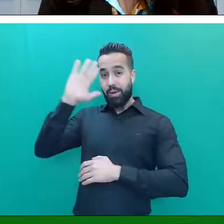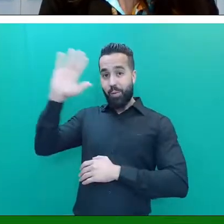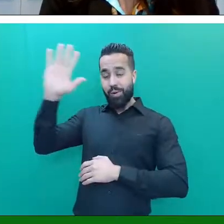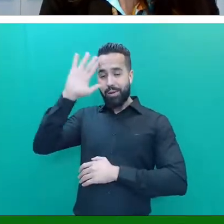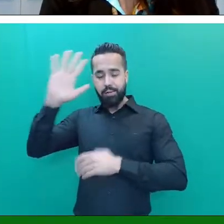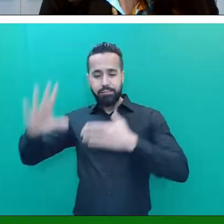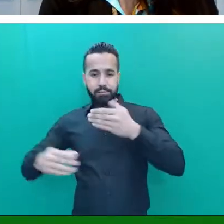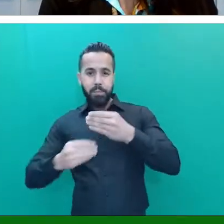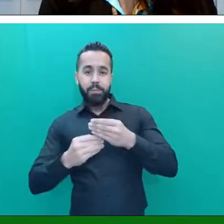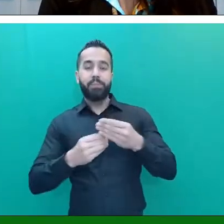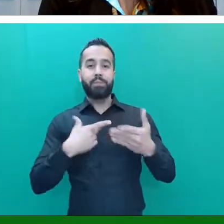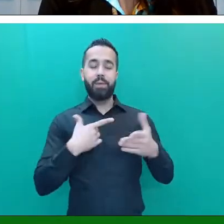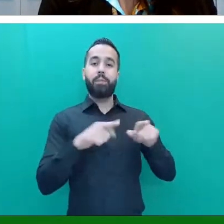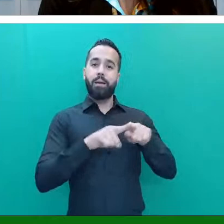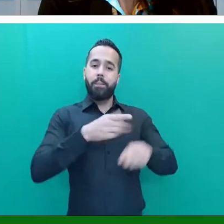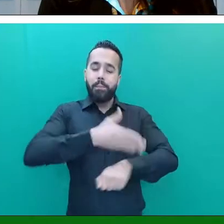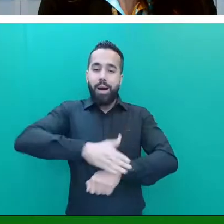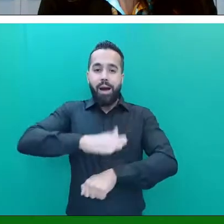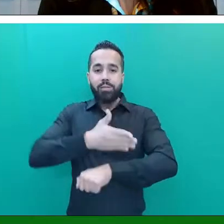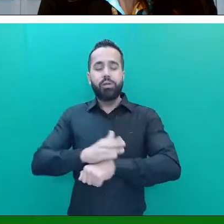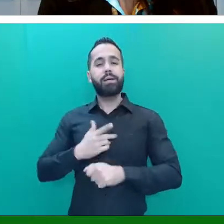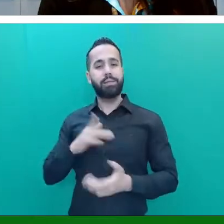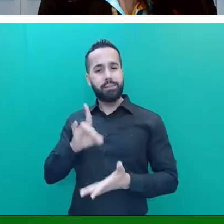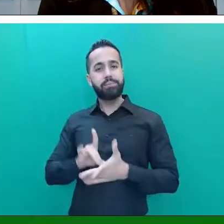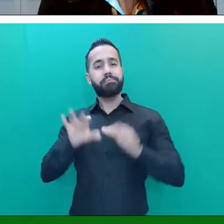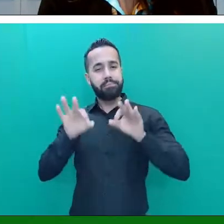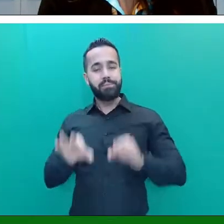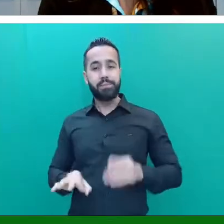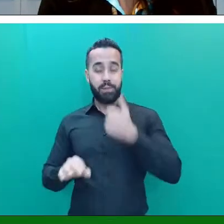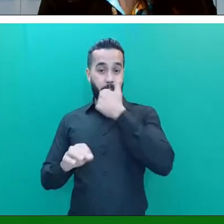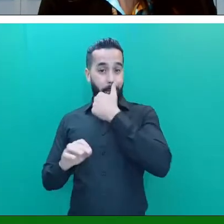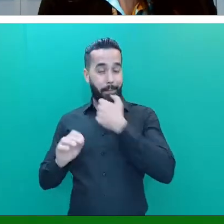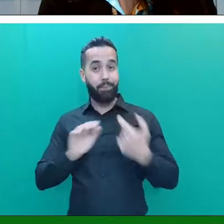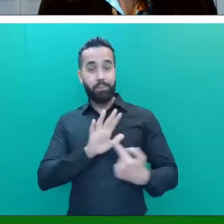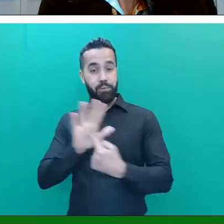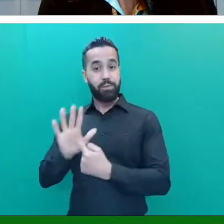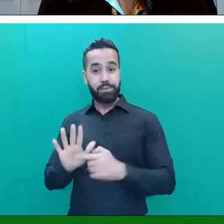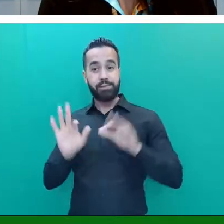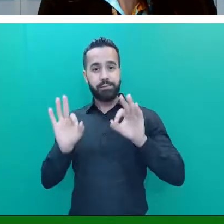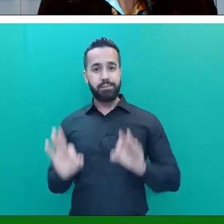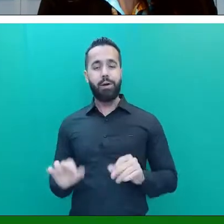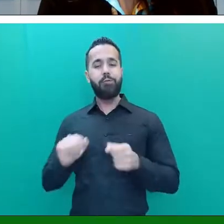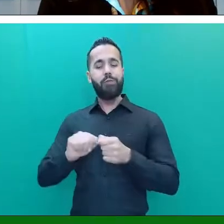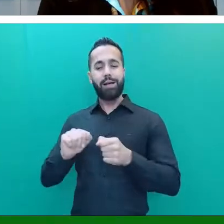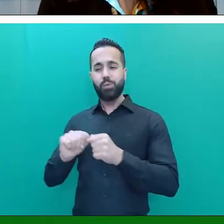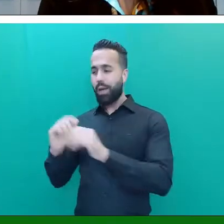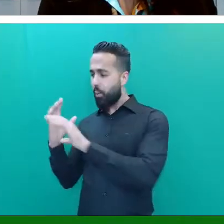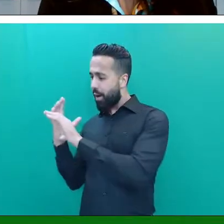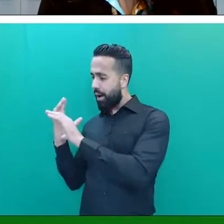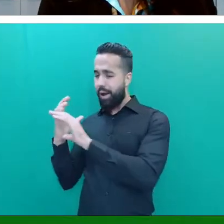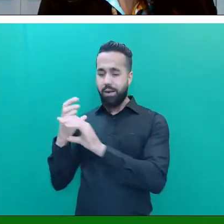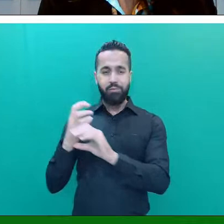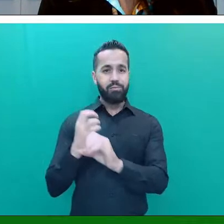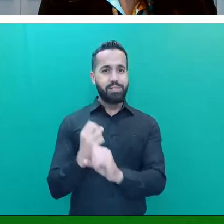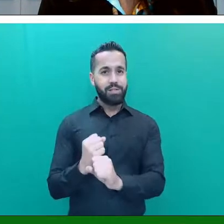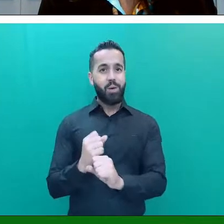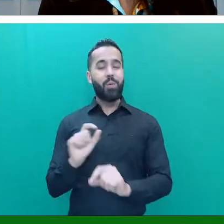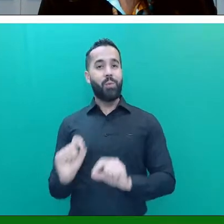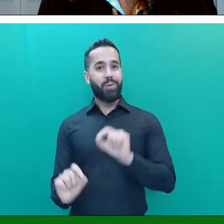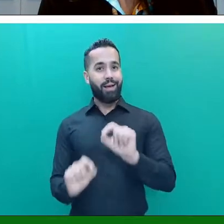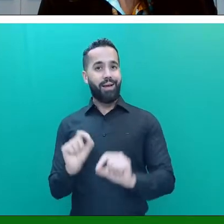maneira séria, sem que com isso você perca a voz. Quer dizer, quando você fala em revisão da arte, por vezes a